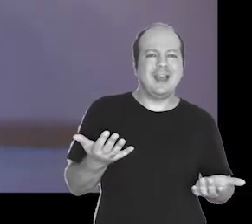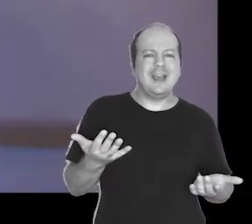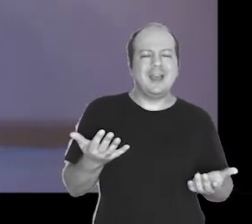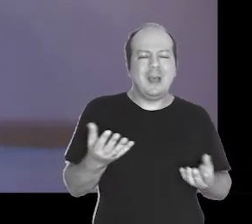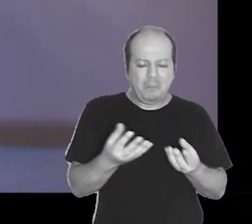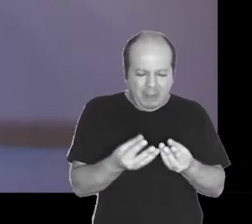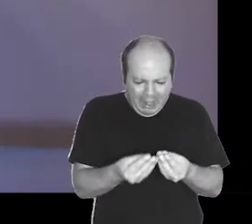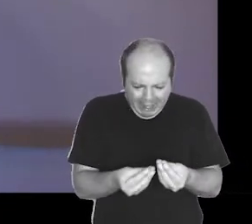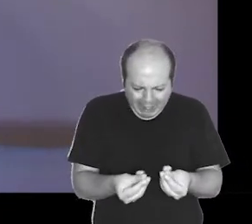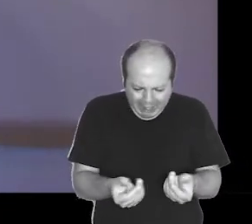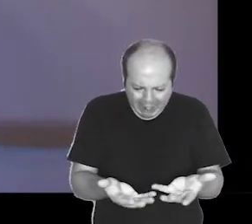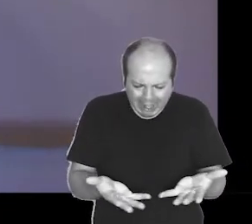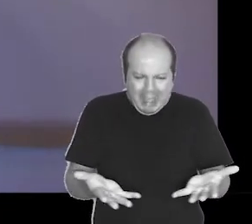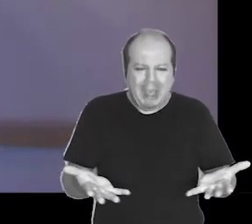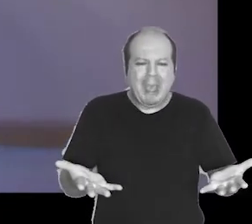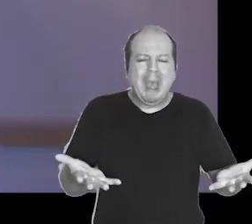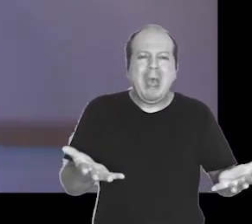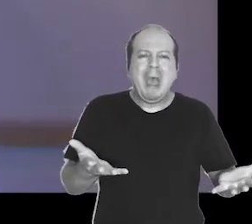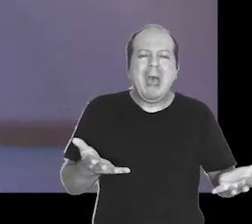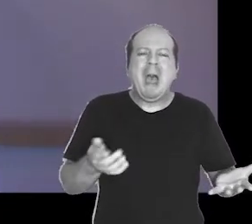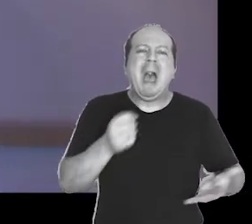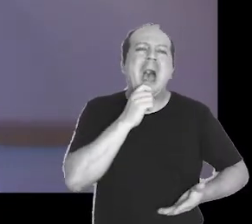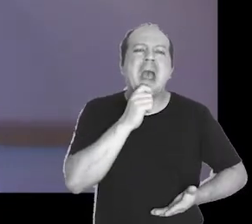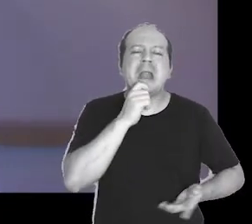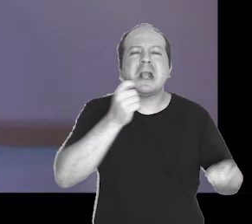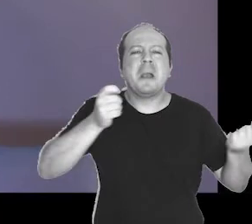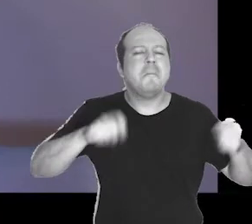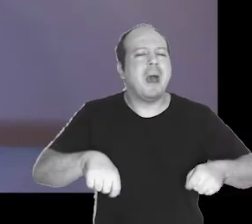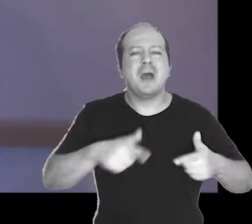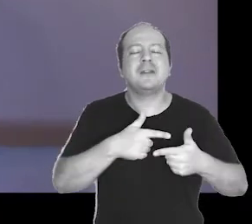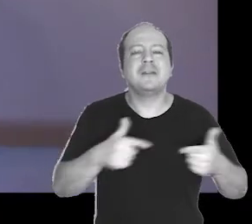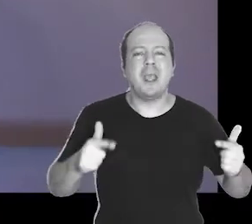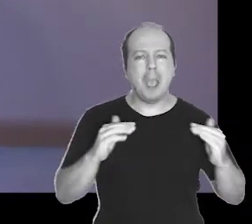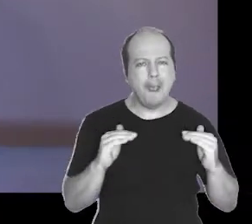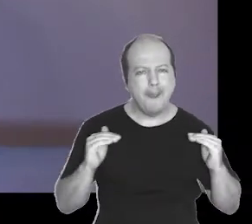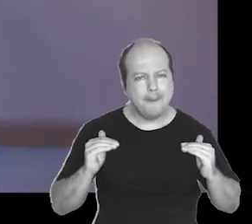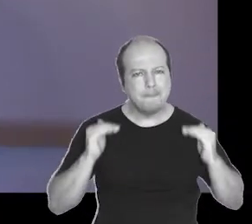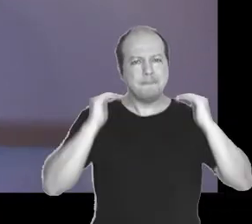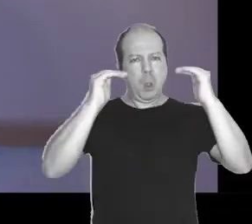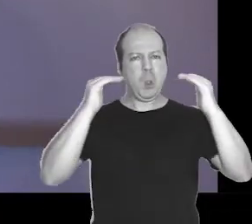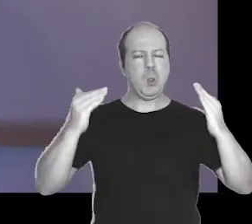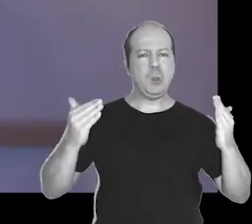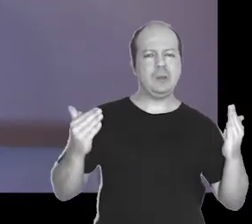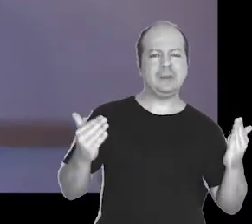estilhaçado, incapaz de se dar o êxtase total.